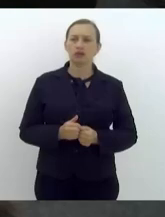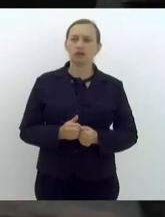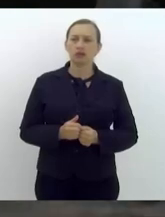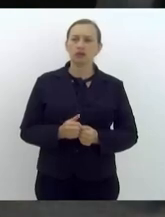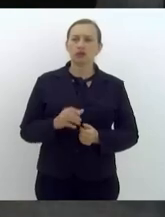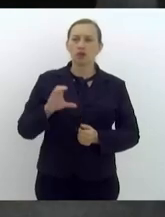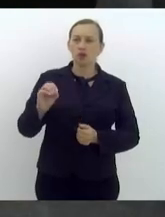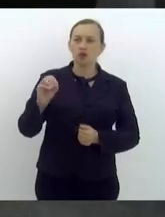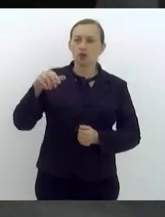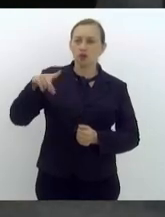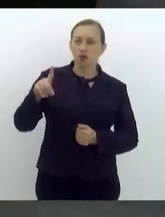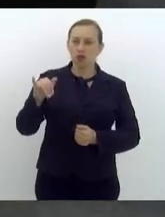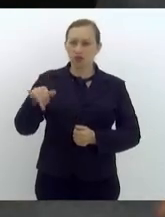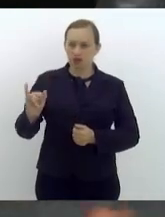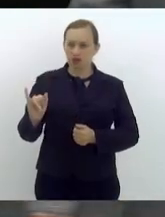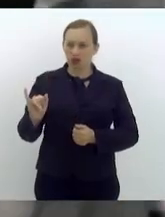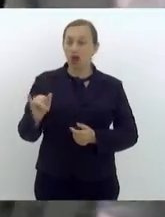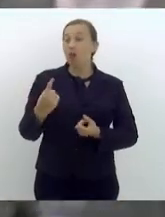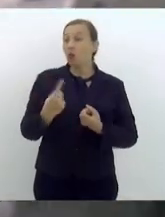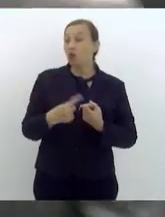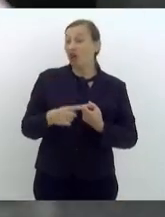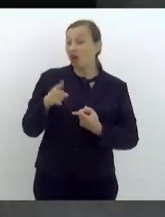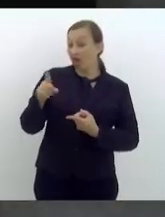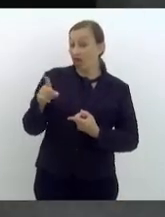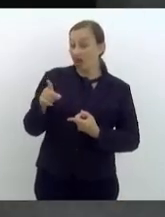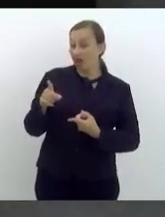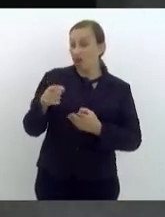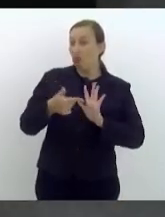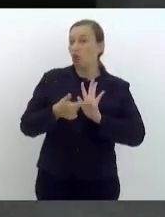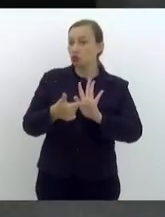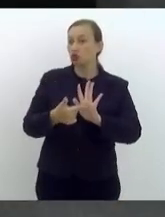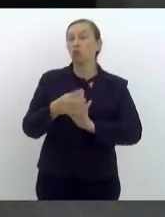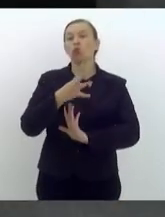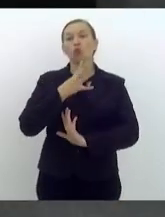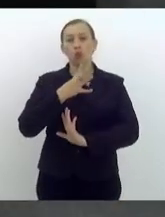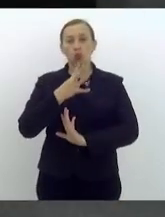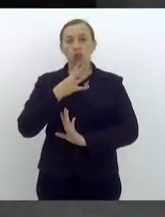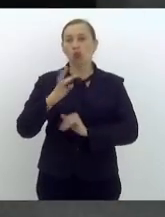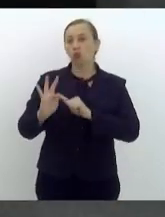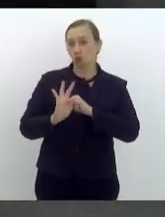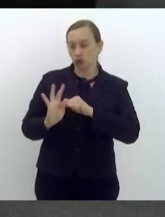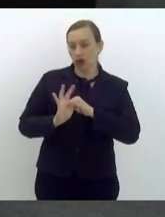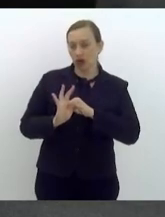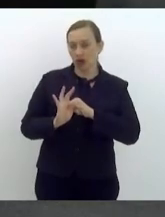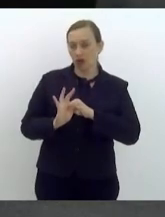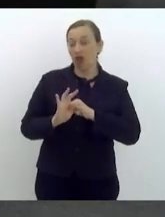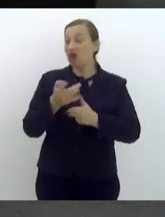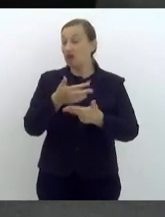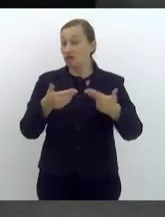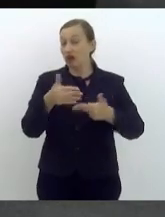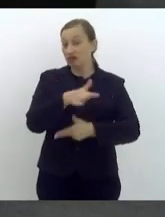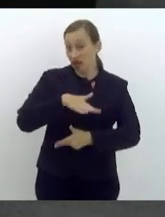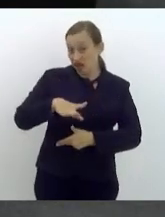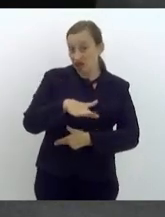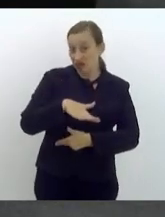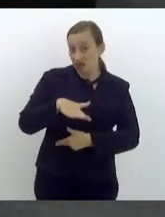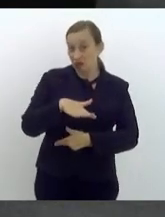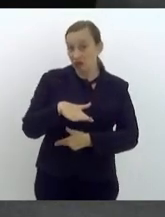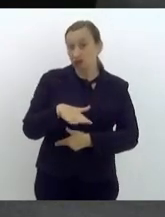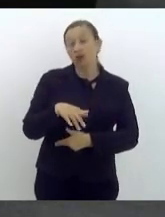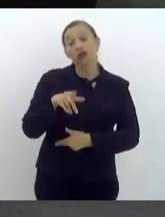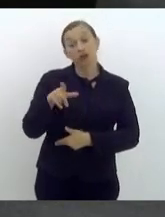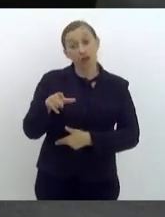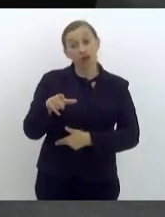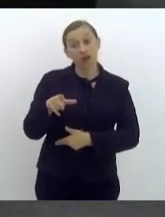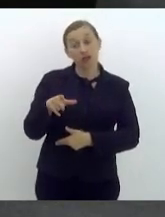Konder, pelo seguinte, porque ele demonstrou conhecimento técnico em várias áreas. E essa é